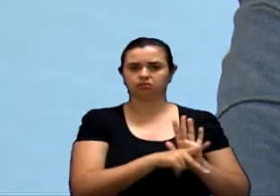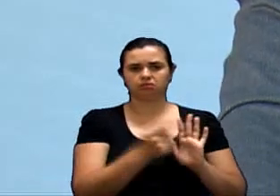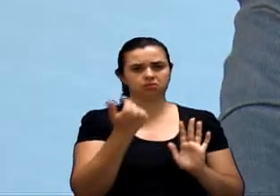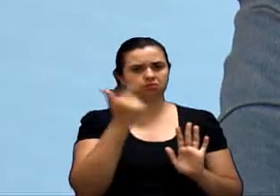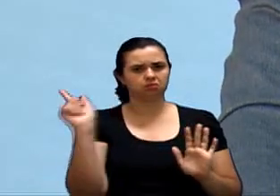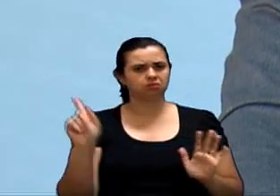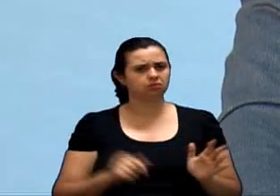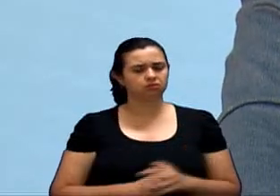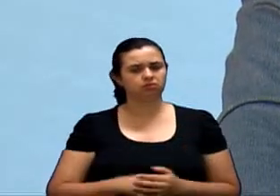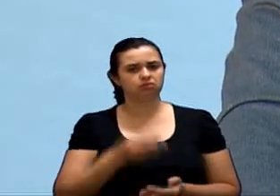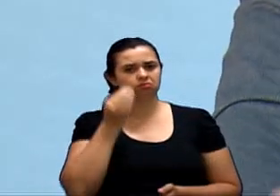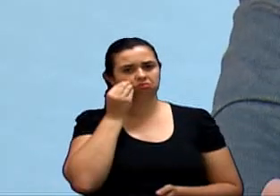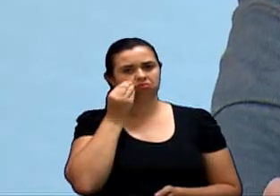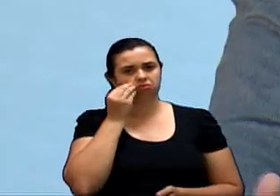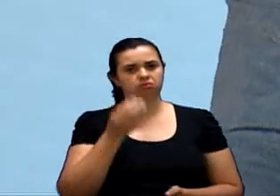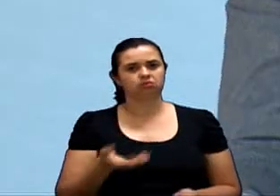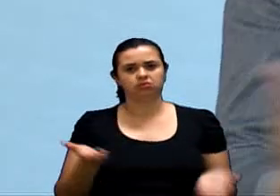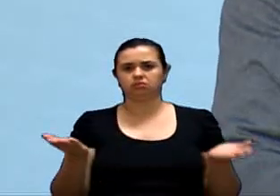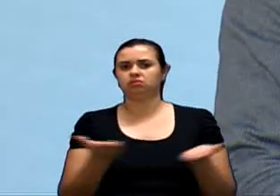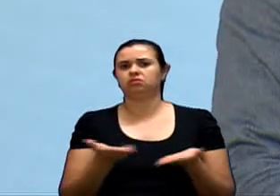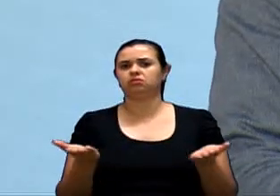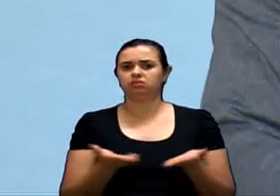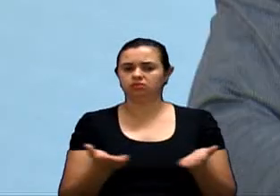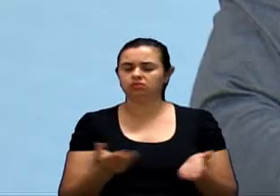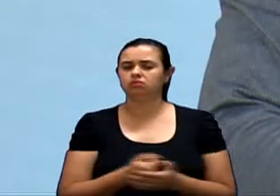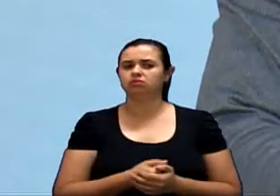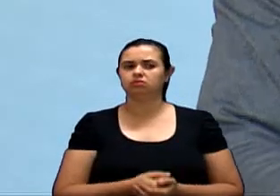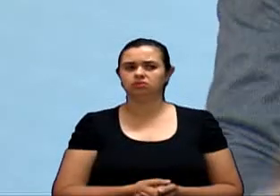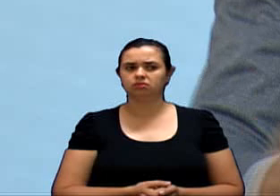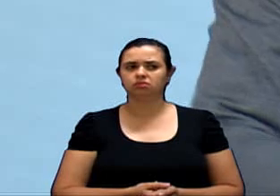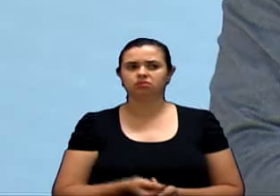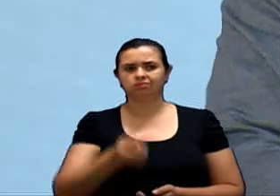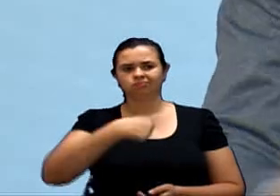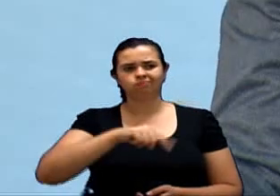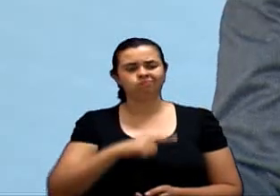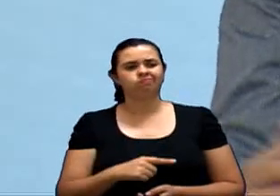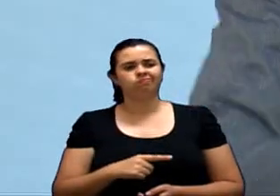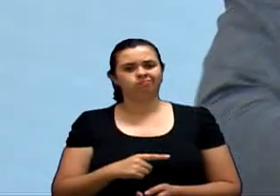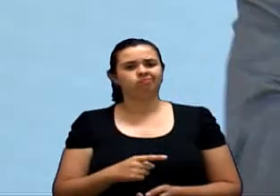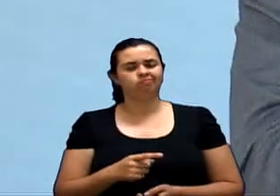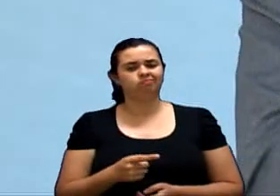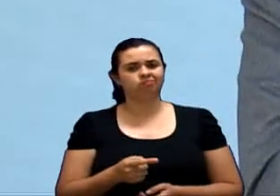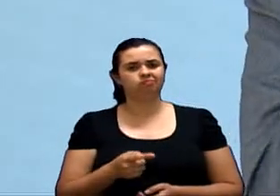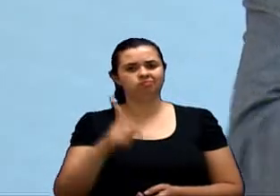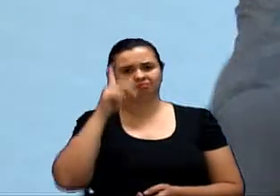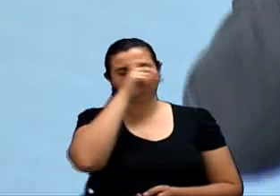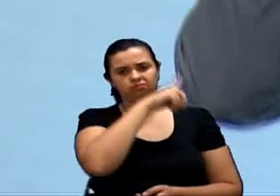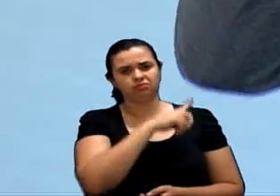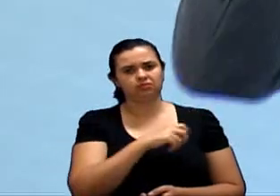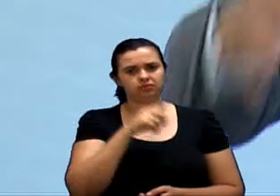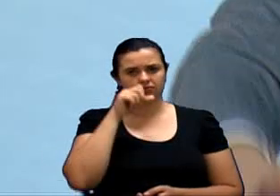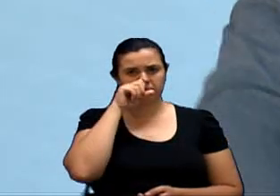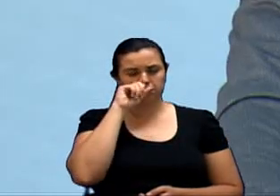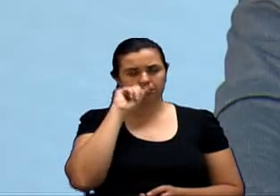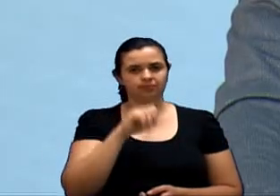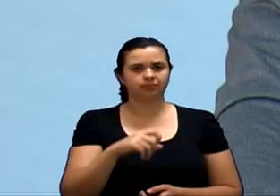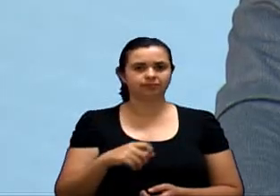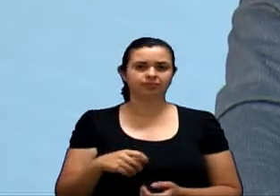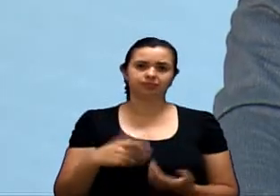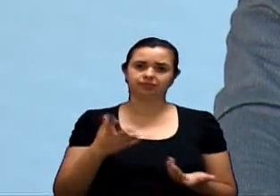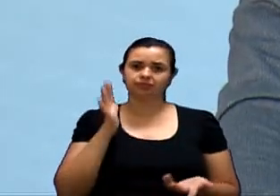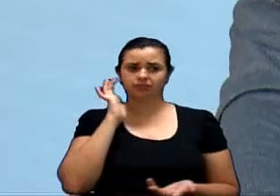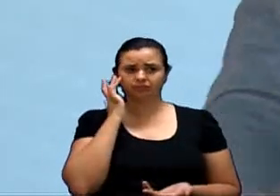Então, nós estamos hoje aqui numa saia justíssima. Com todo, eu quero acreditar que foi justamente uma falha técnica aí